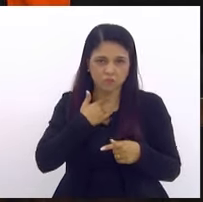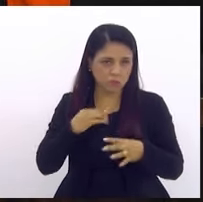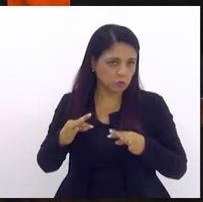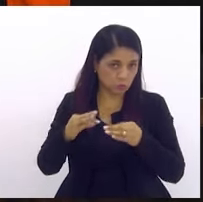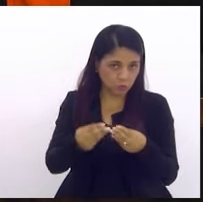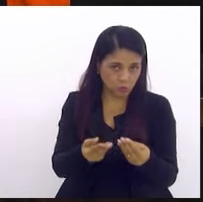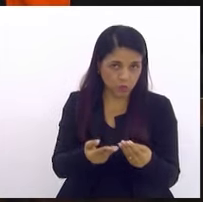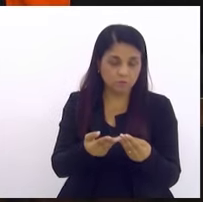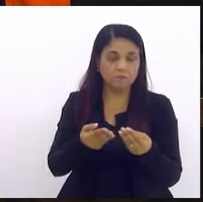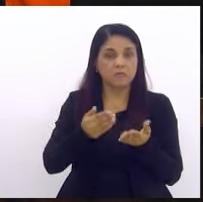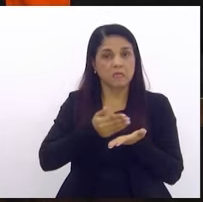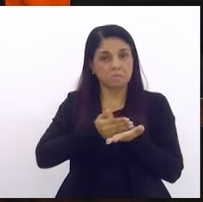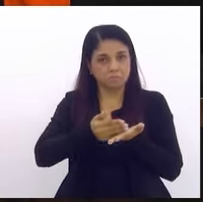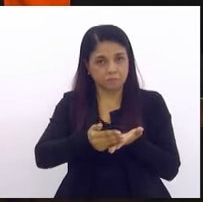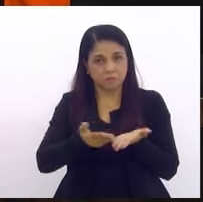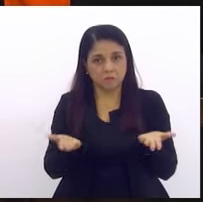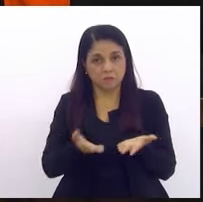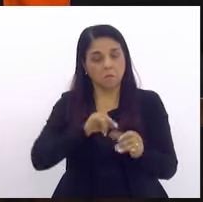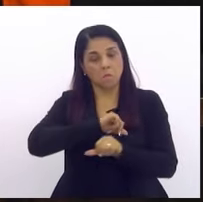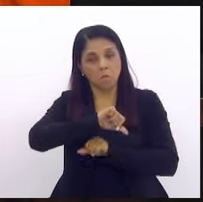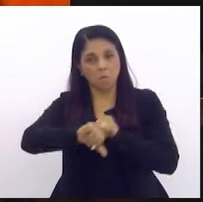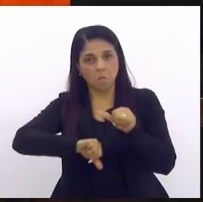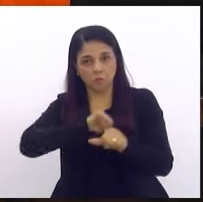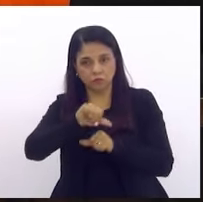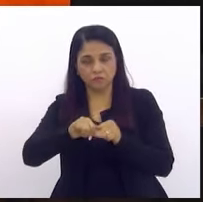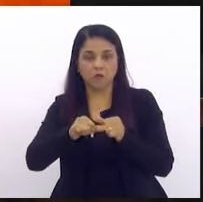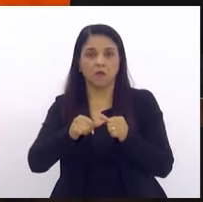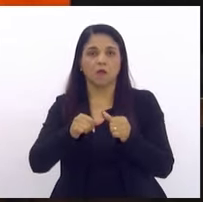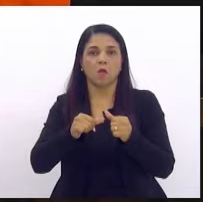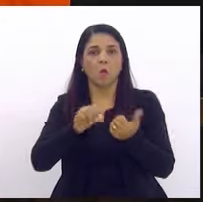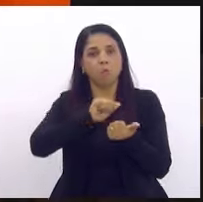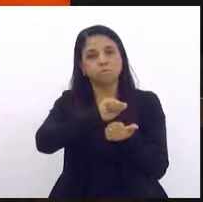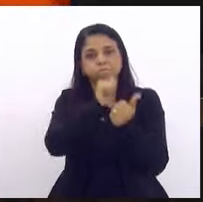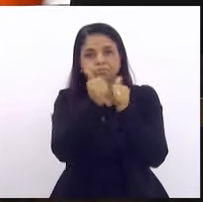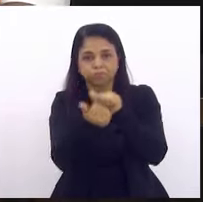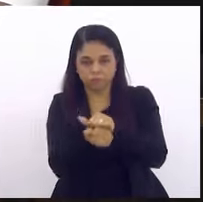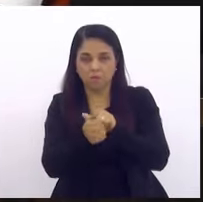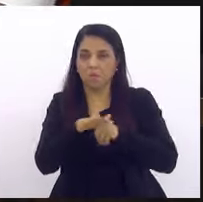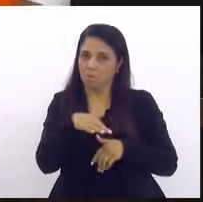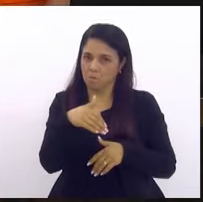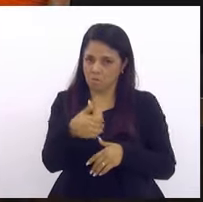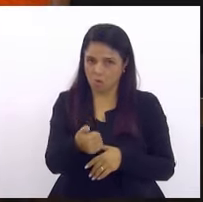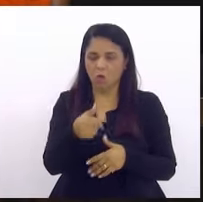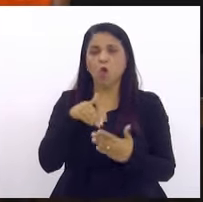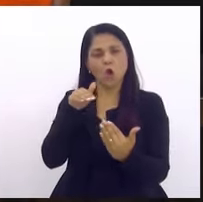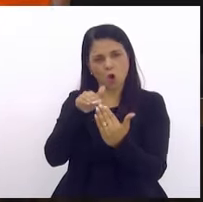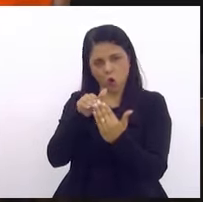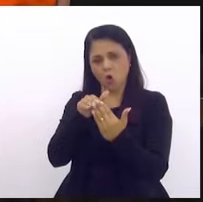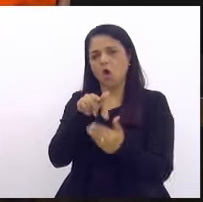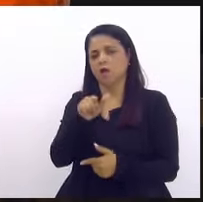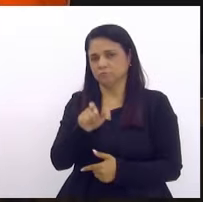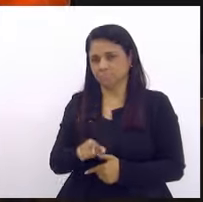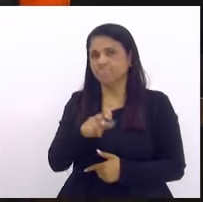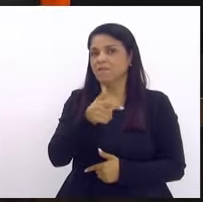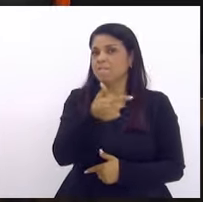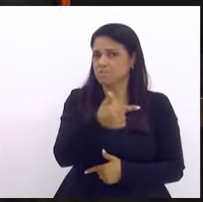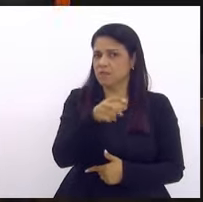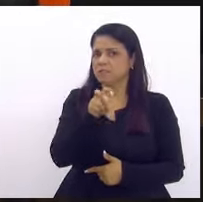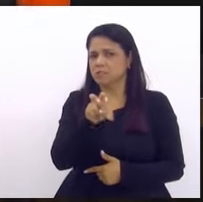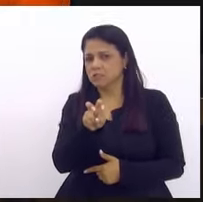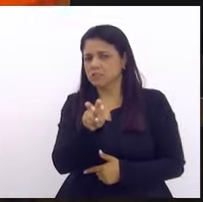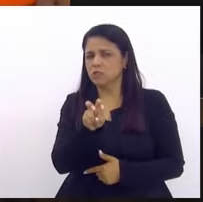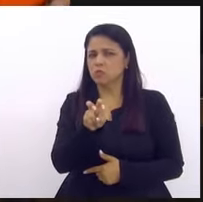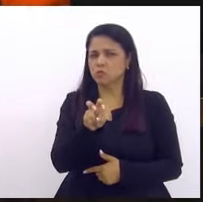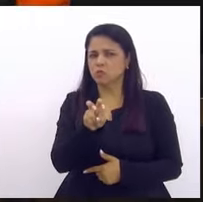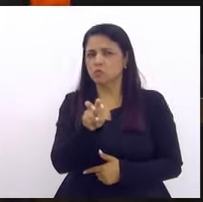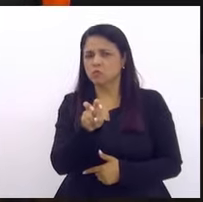gente possa, a partir de então, modificar ou modular a melhor forma. Eu concordo com Vossa Excelência, realmente eu acho 25 nessa